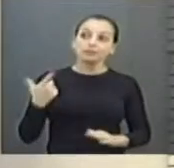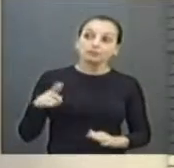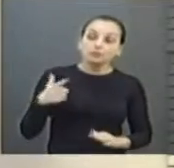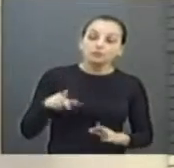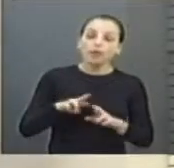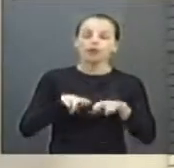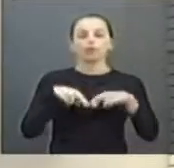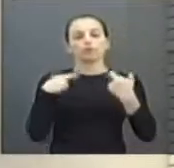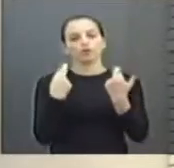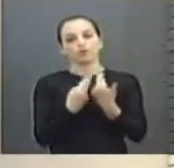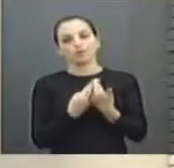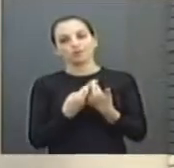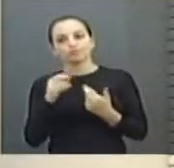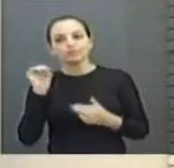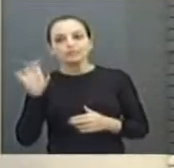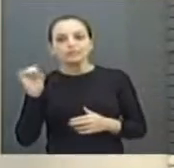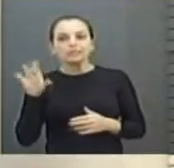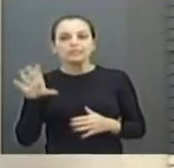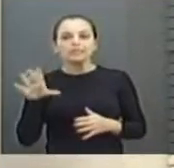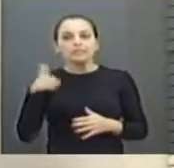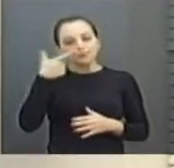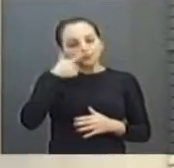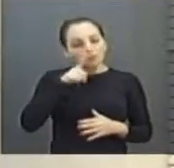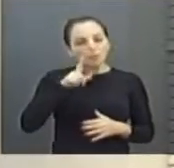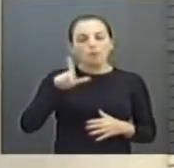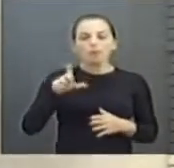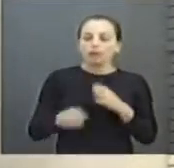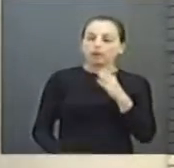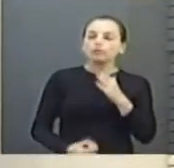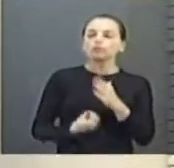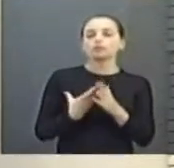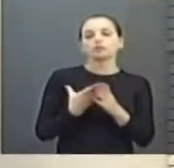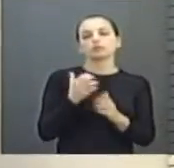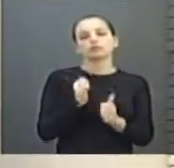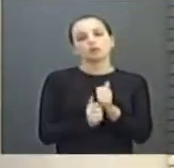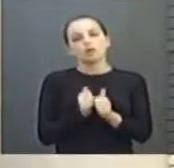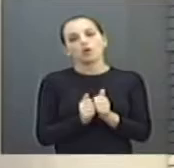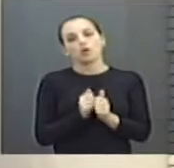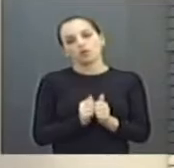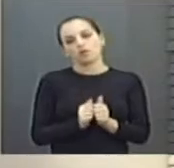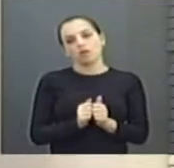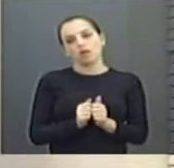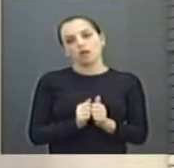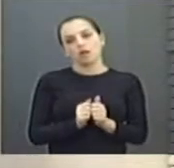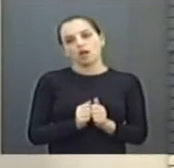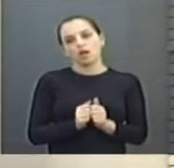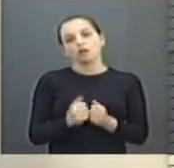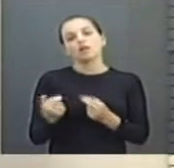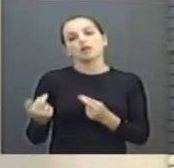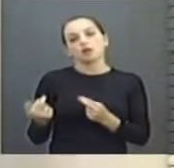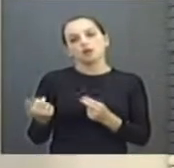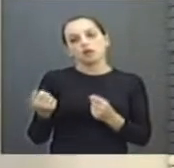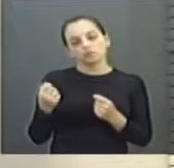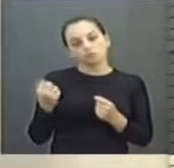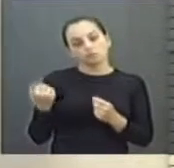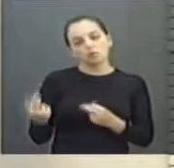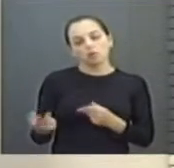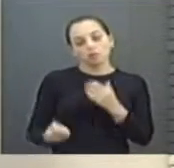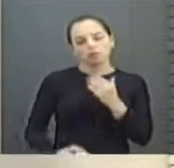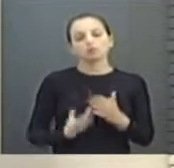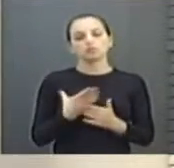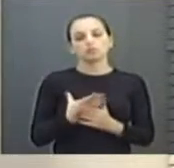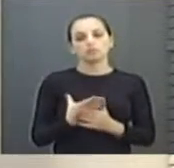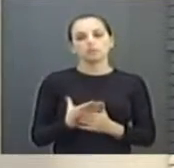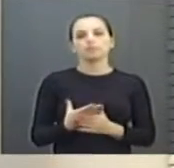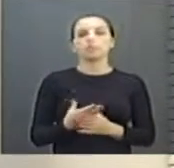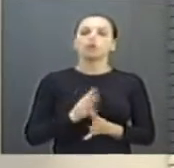E aí, sozinho, coitado, ele não consegue realizar os jogos à altura que tem que ser realizado aqui em Araraquara. Então, tem que vir,